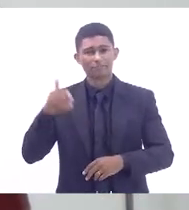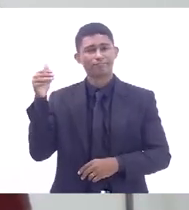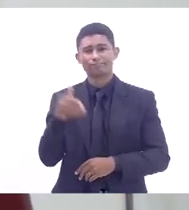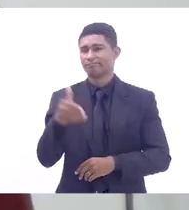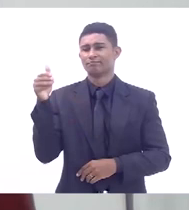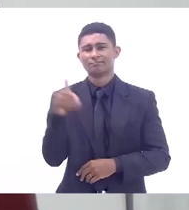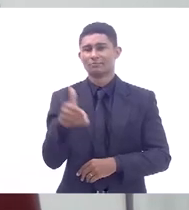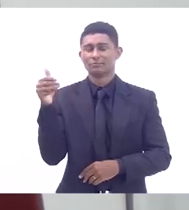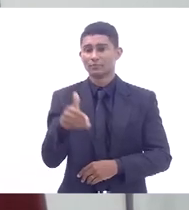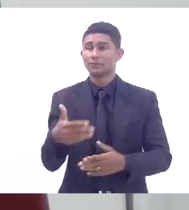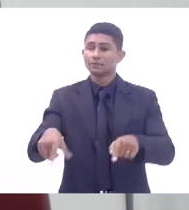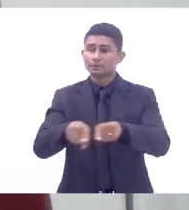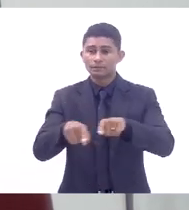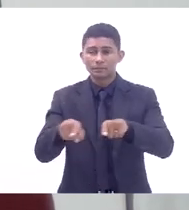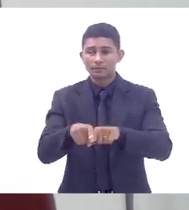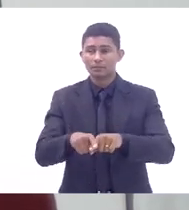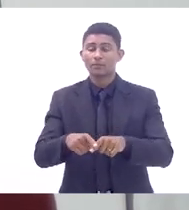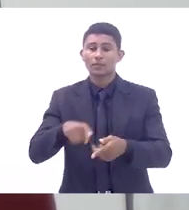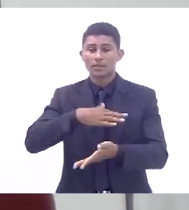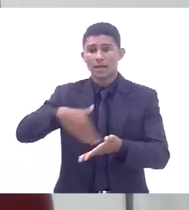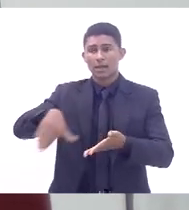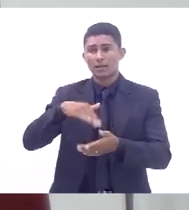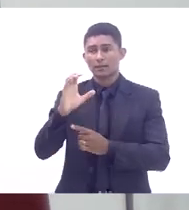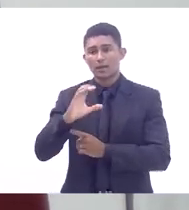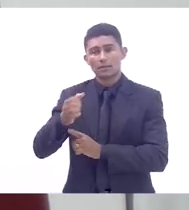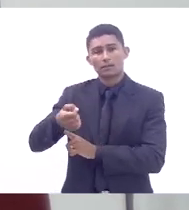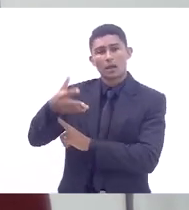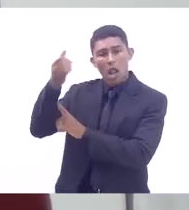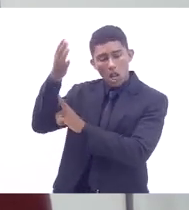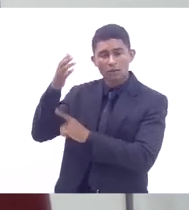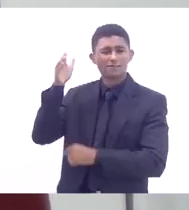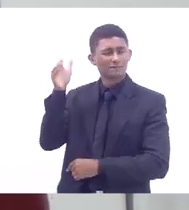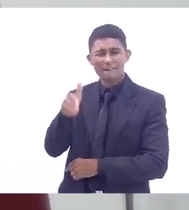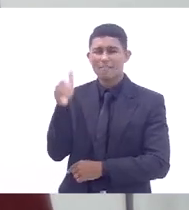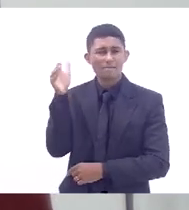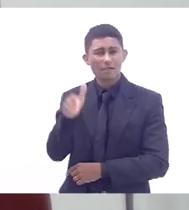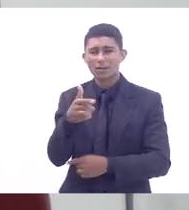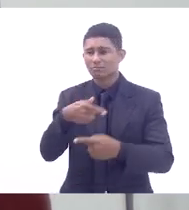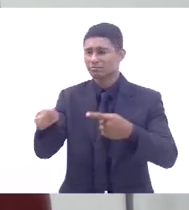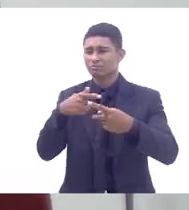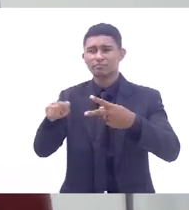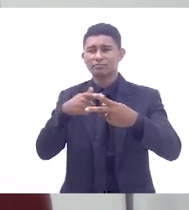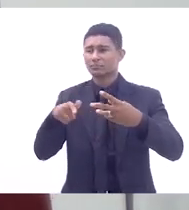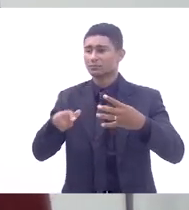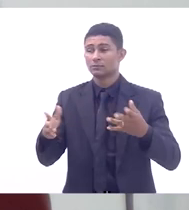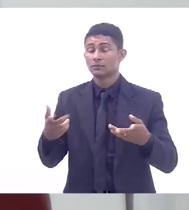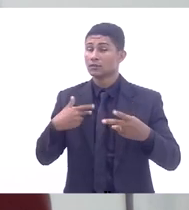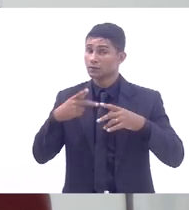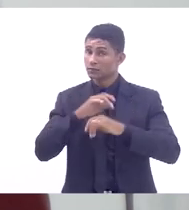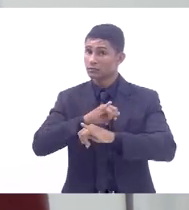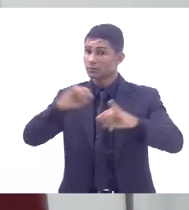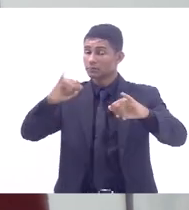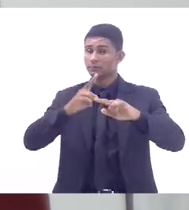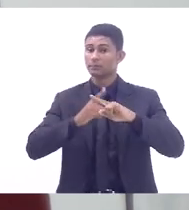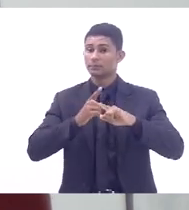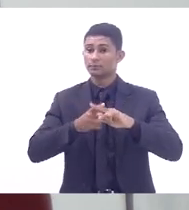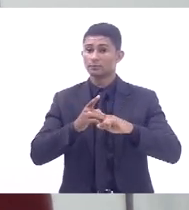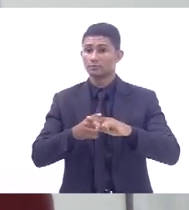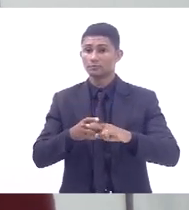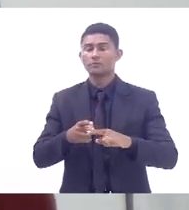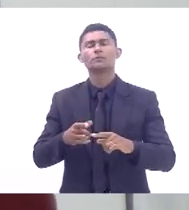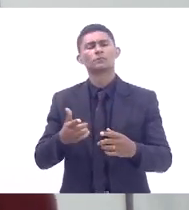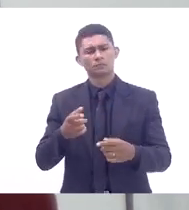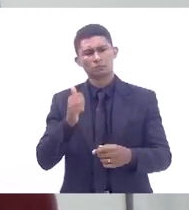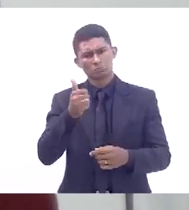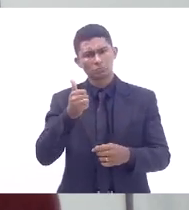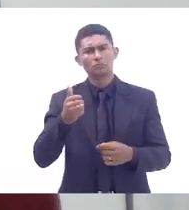também na Secretaria de Ciência Tecnologia eu quero chamar atenção porque a gente vem sendo muito